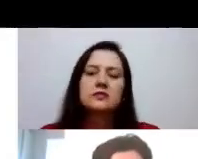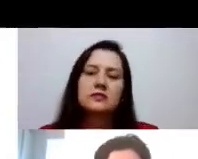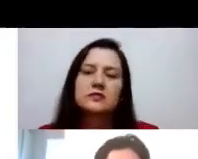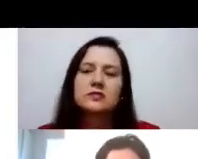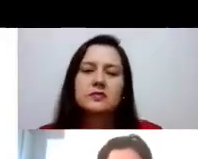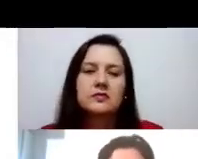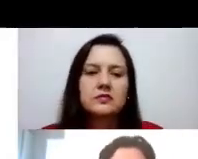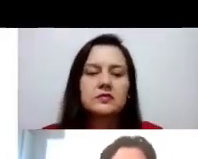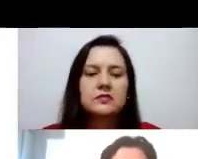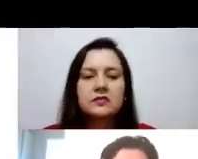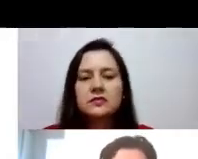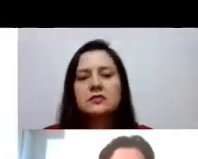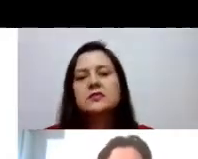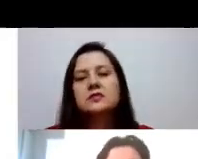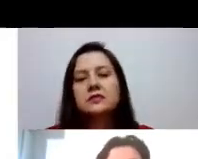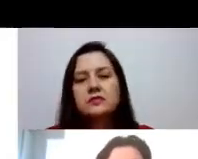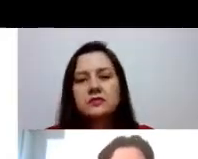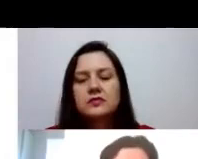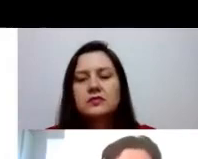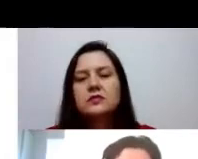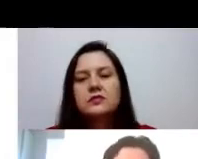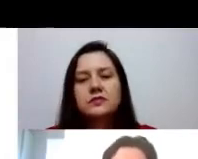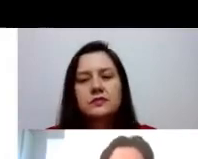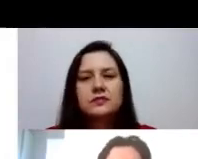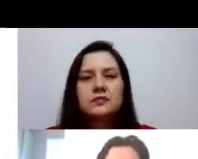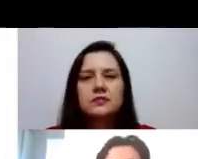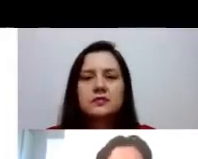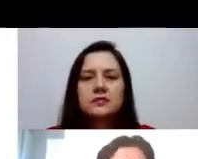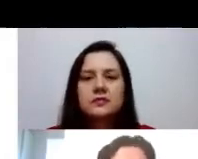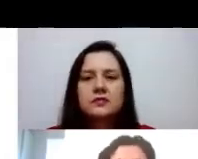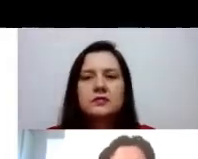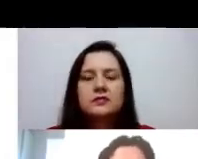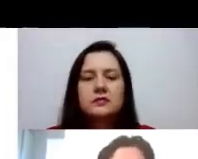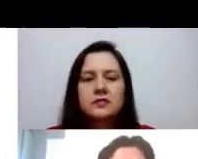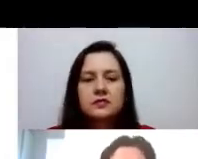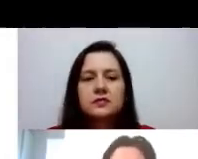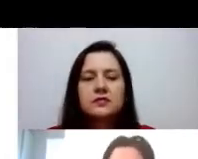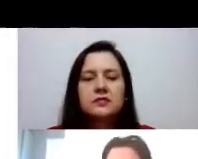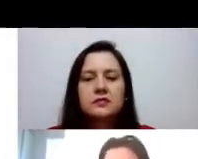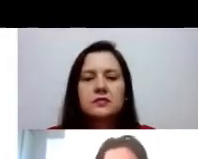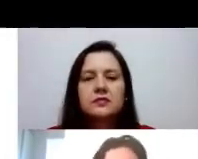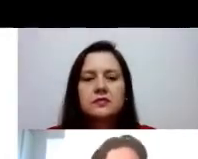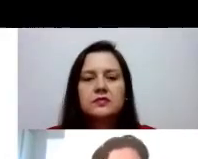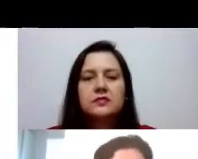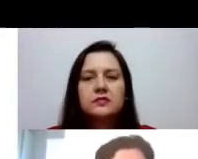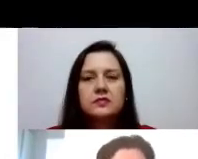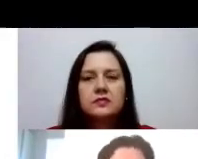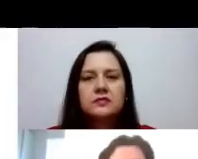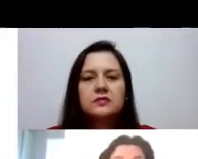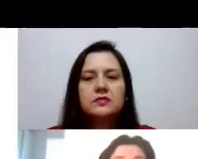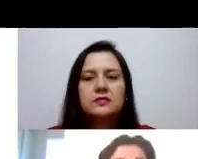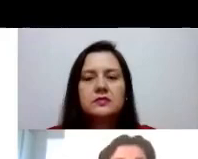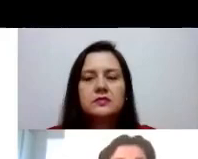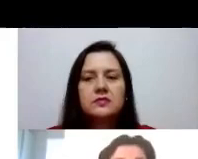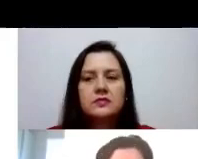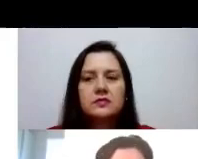contratações de servidores temporários, efetivos, informação de folha de pagamento, as saídas, né, as exonerações, demissões, falecimentos, aposentadorias,